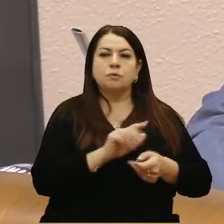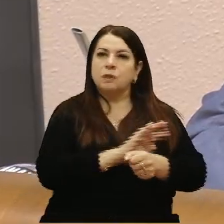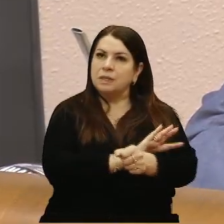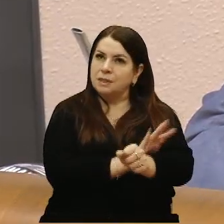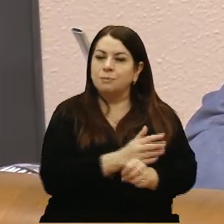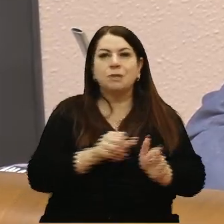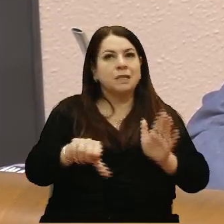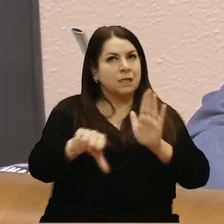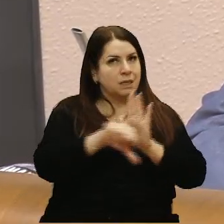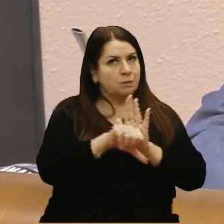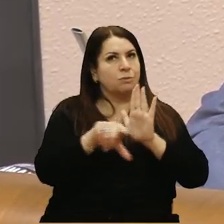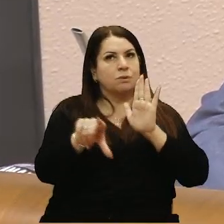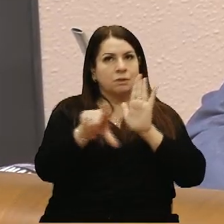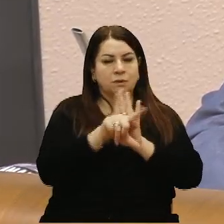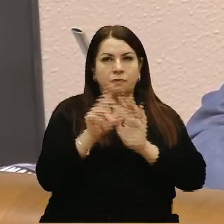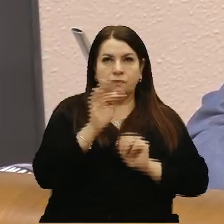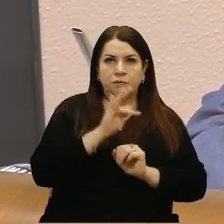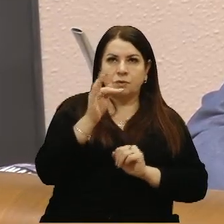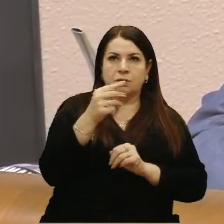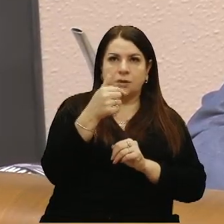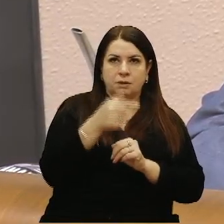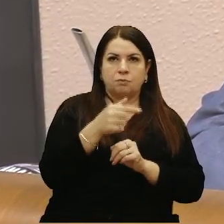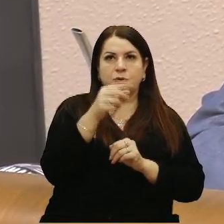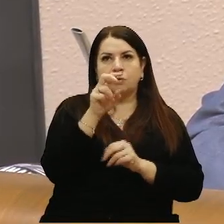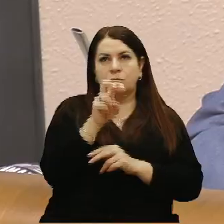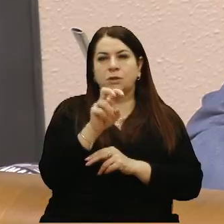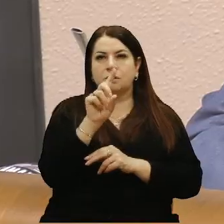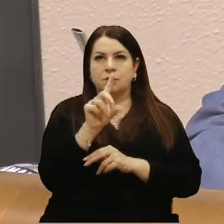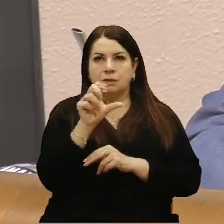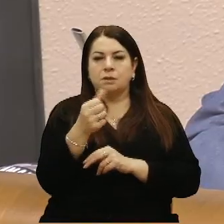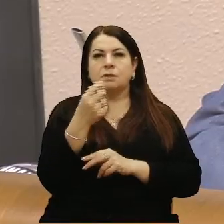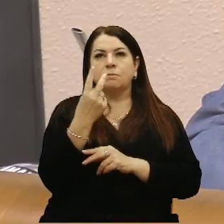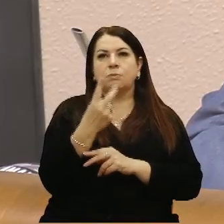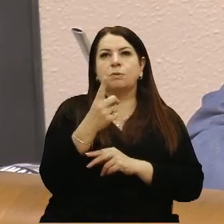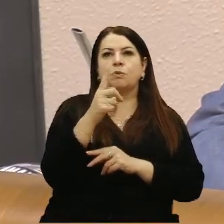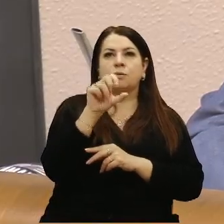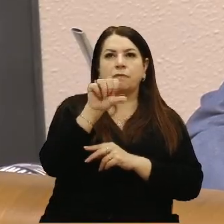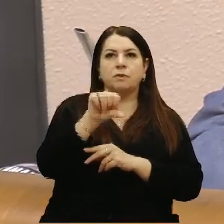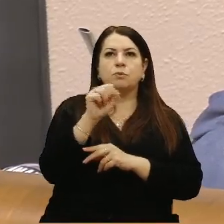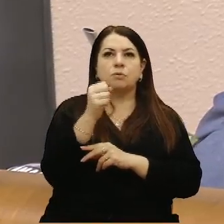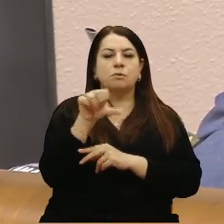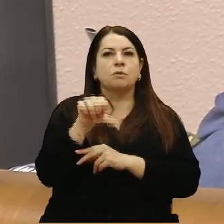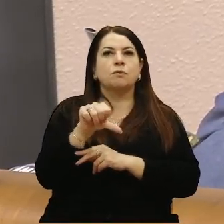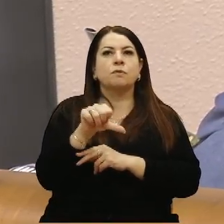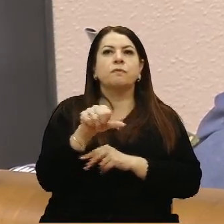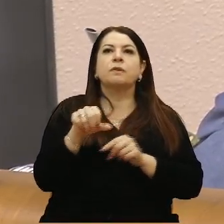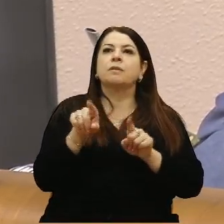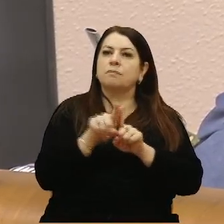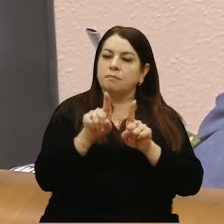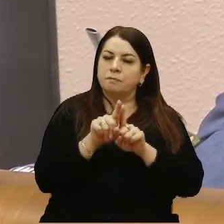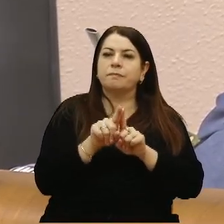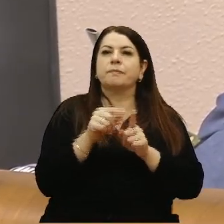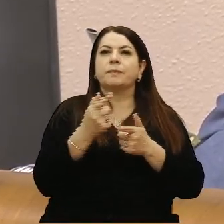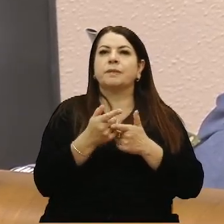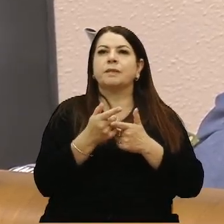crime previsto na Lei Federal 7.716 de 1989, além de